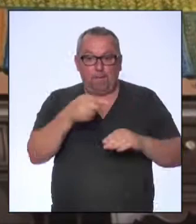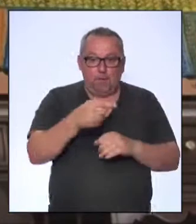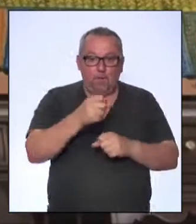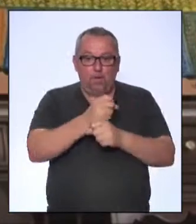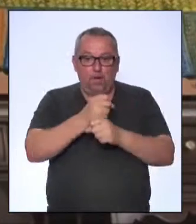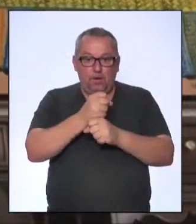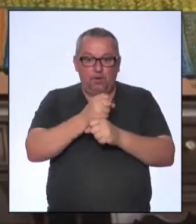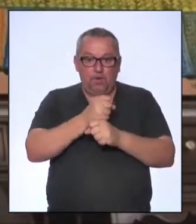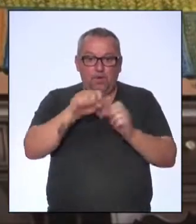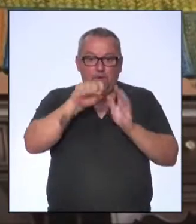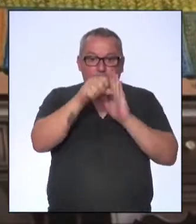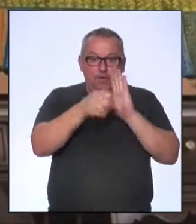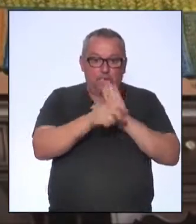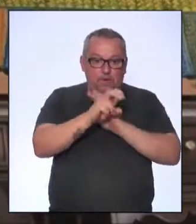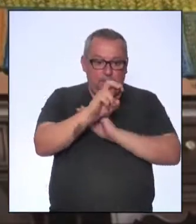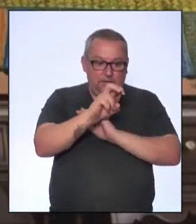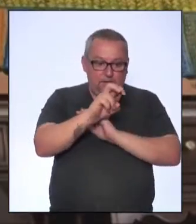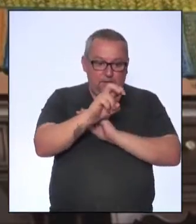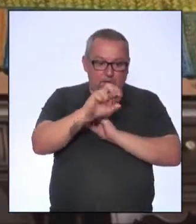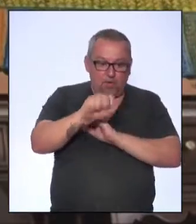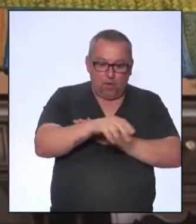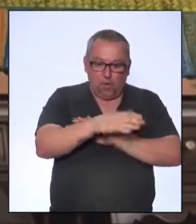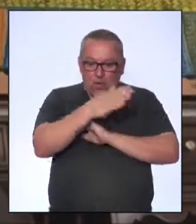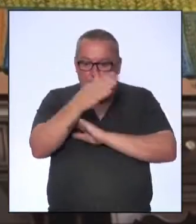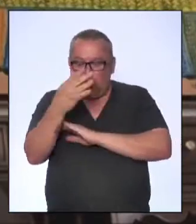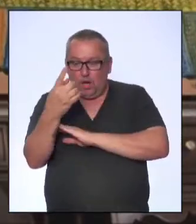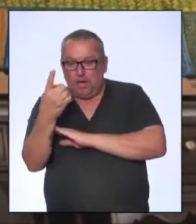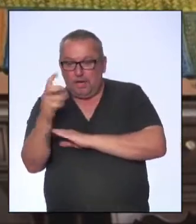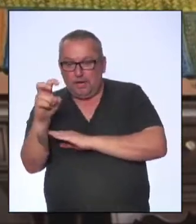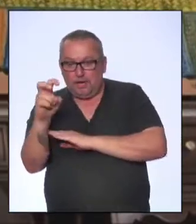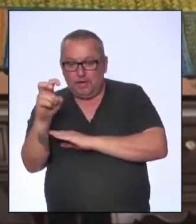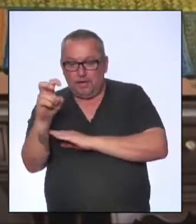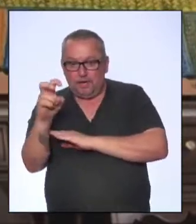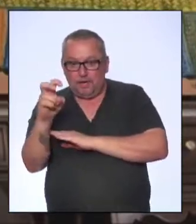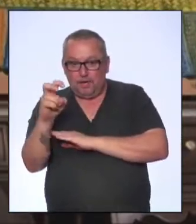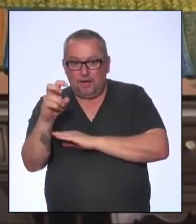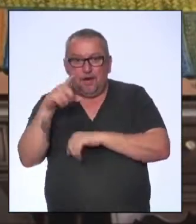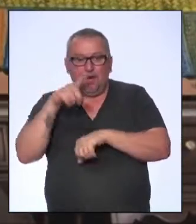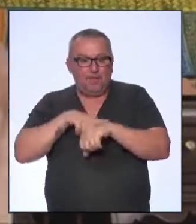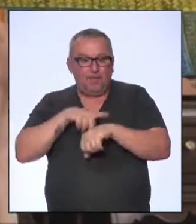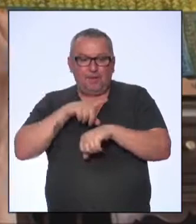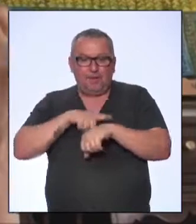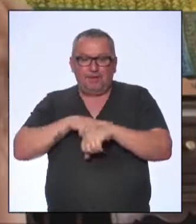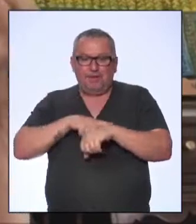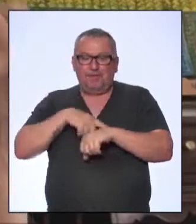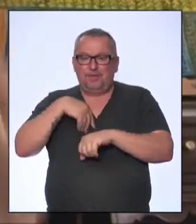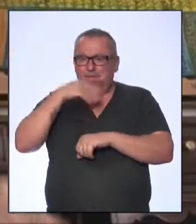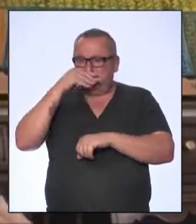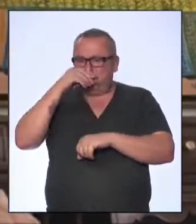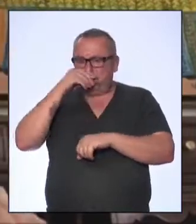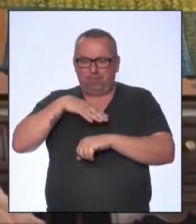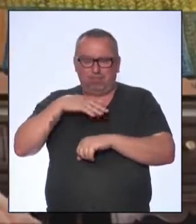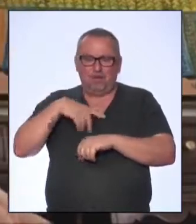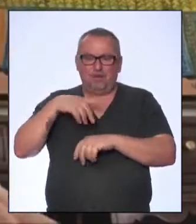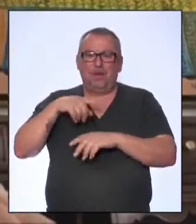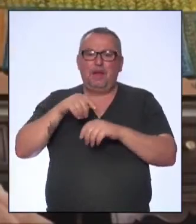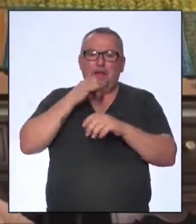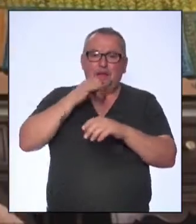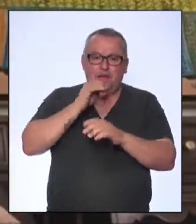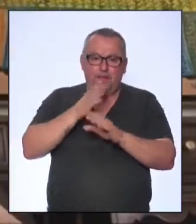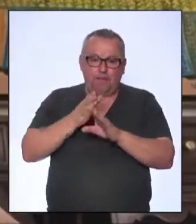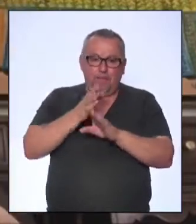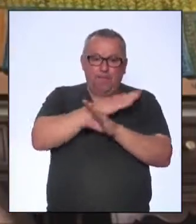século XV. E foi uma época de muita ignorância. Era o Estado de um lado,